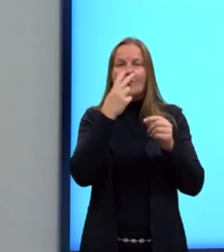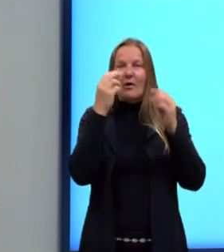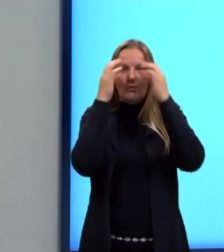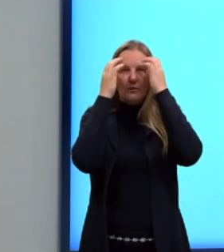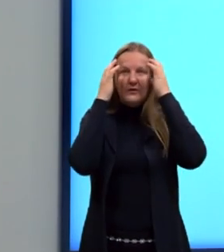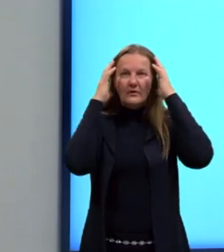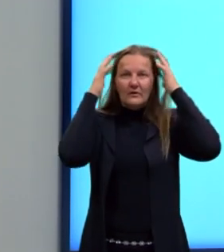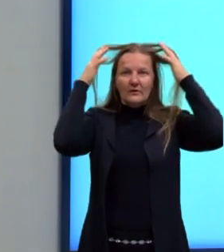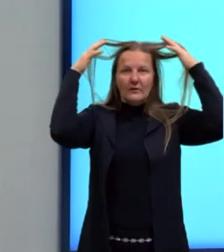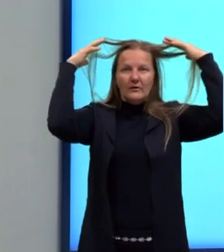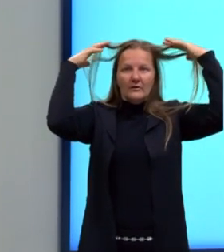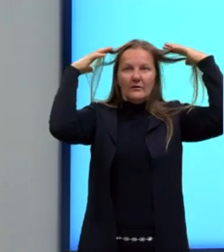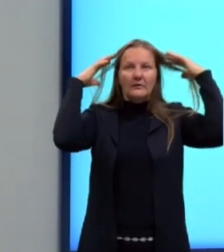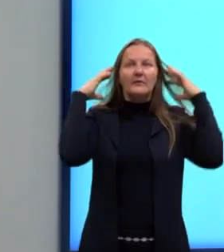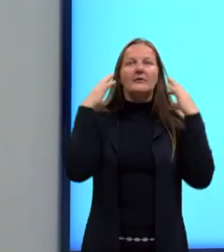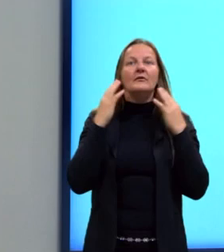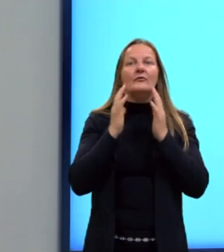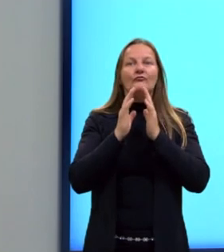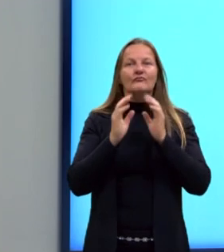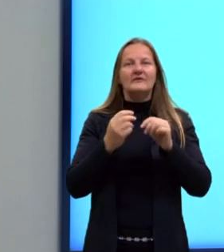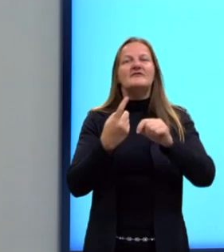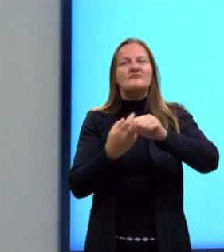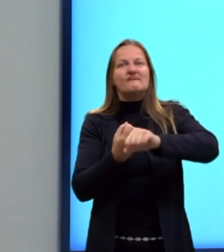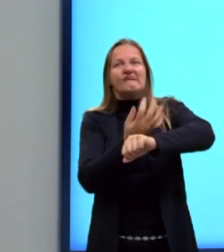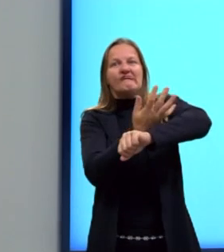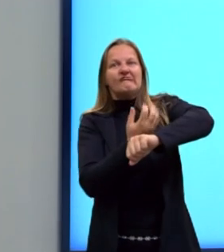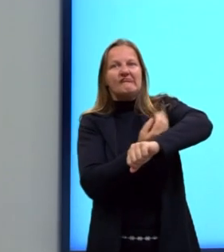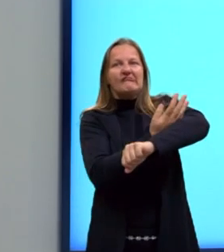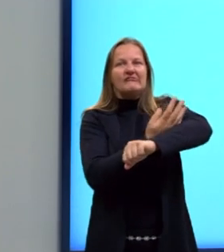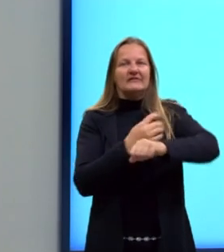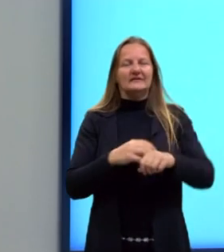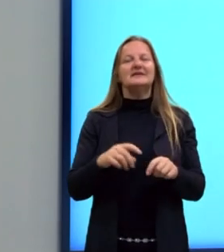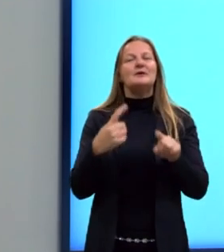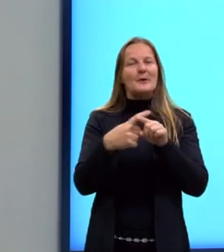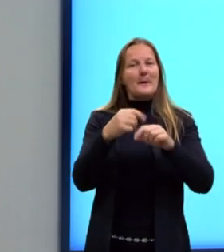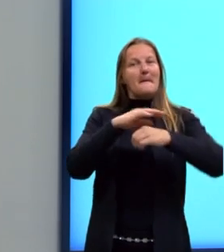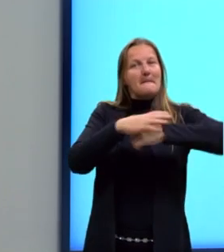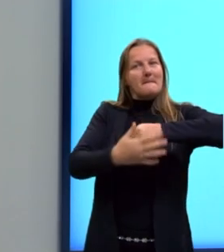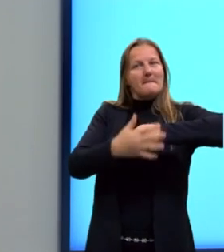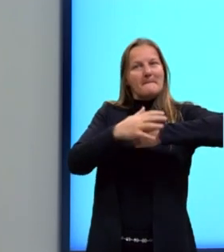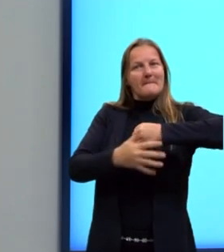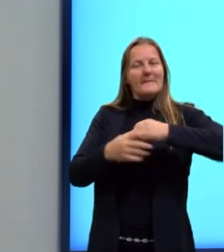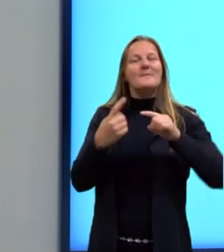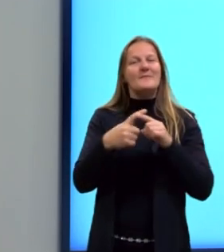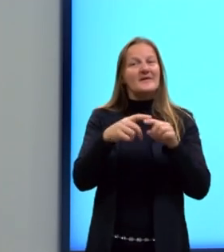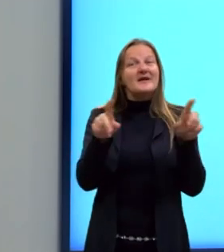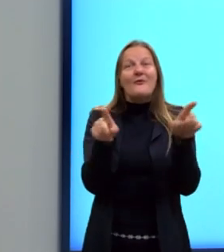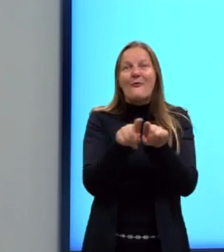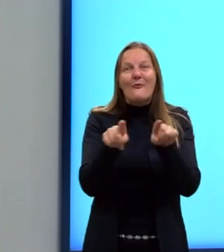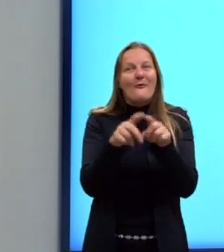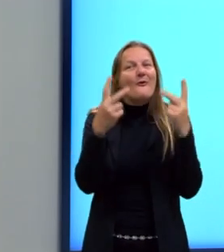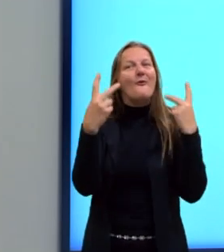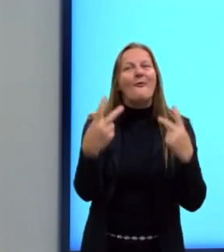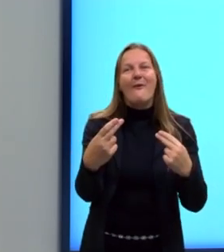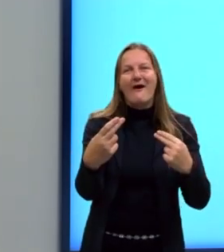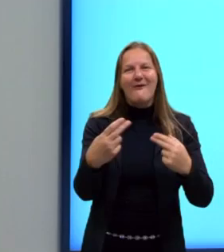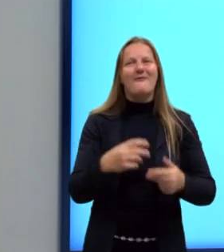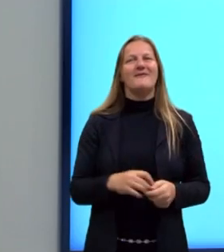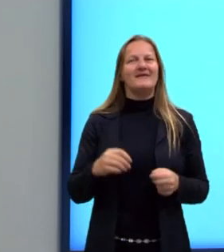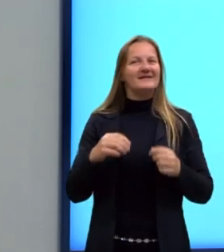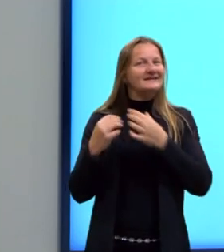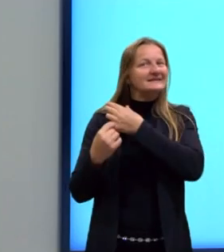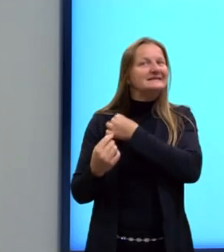cabelo né quando a gente esfrega o material não isolante da em materiais assim né com pelo